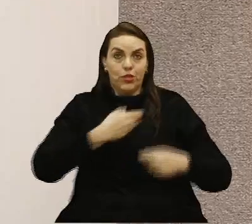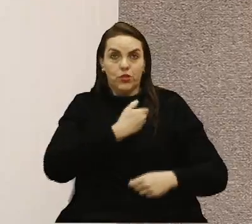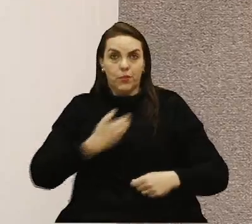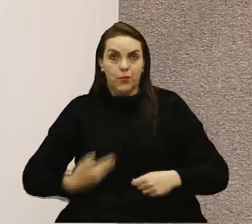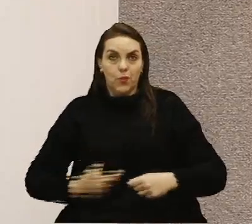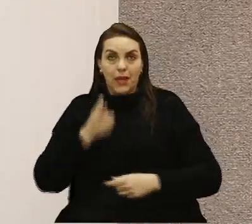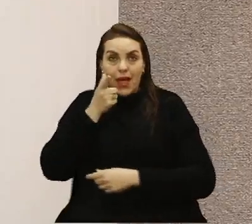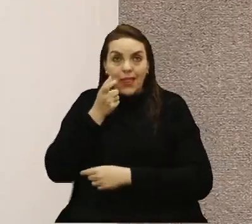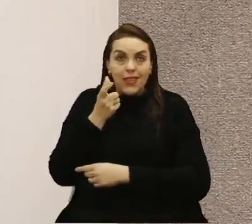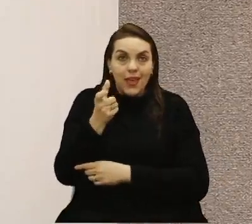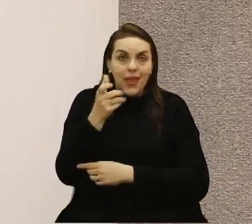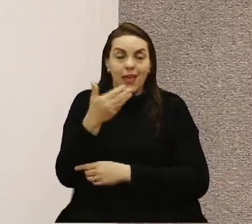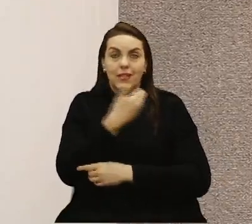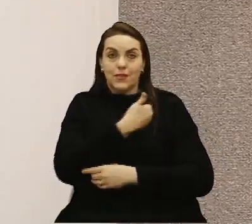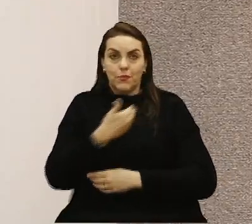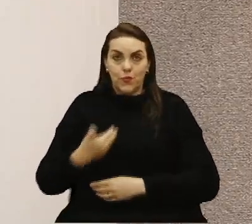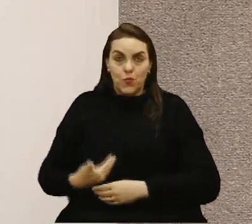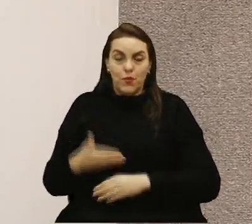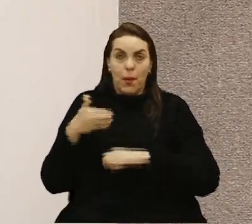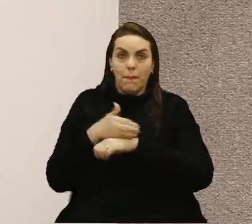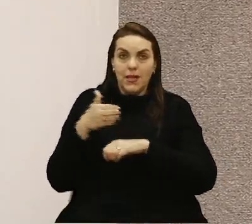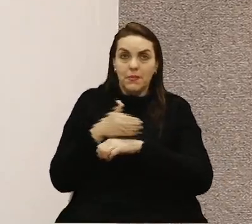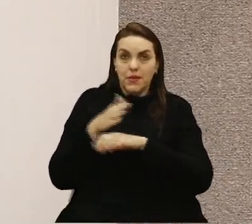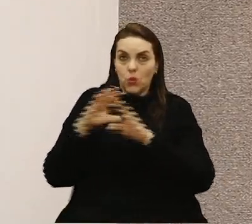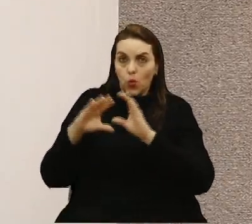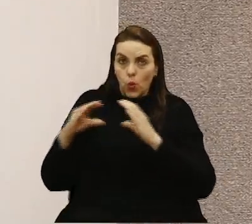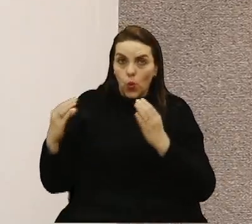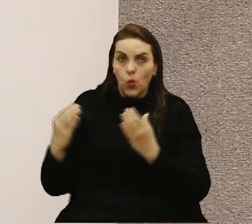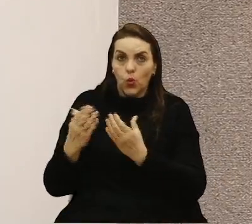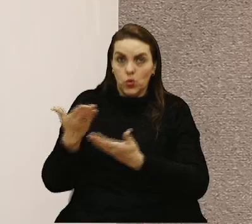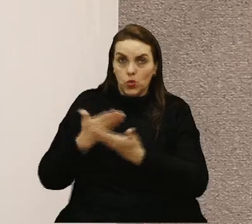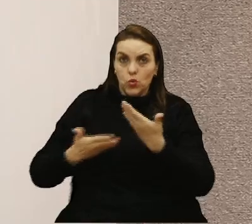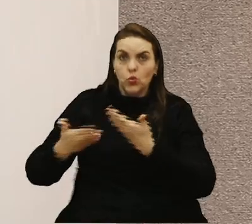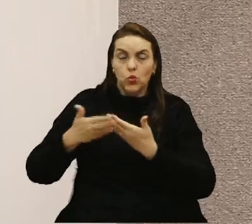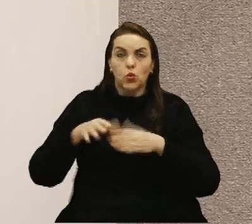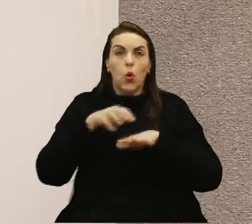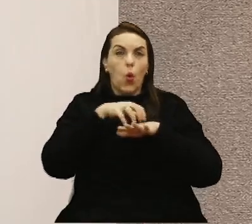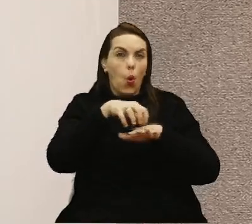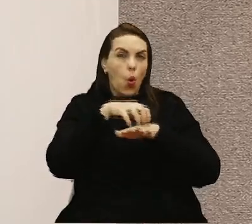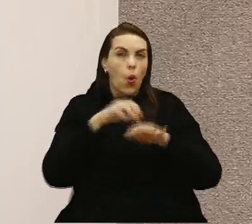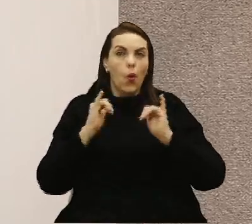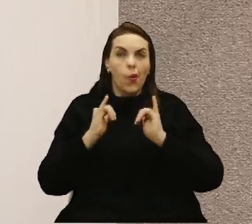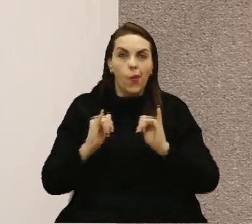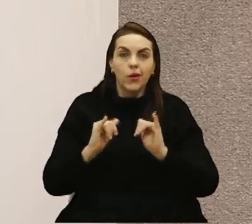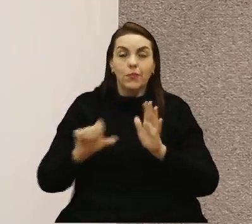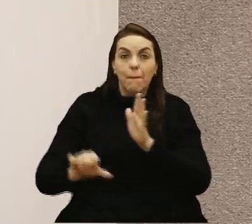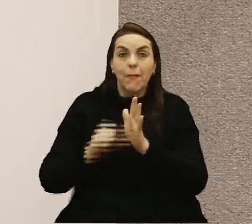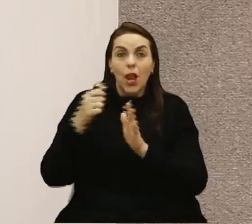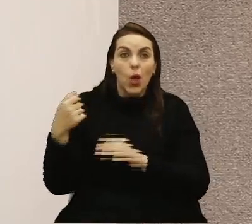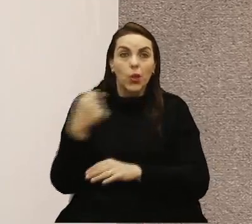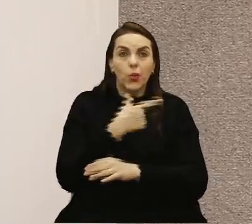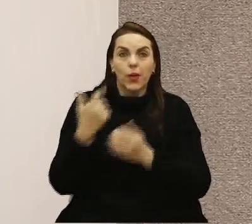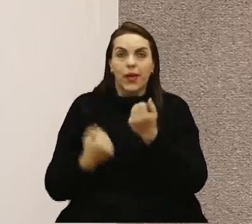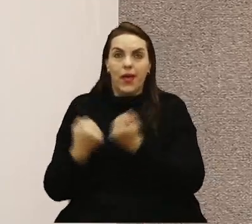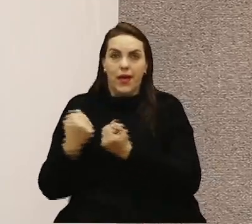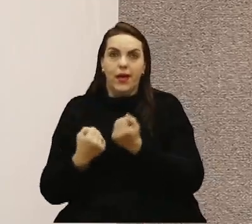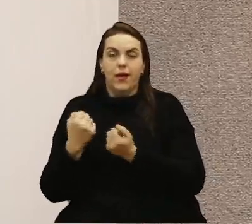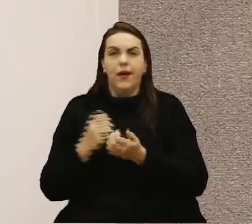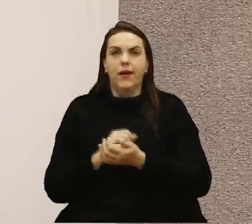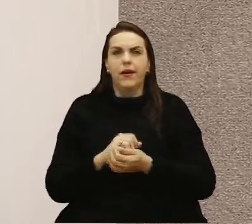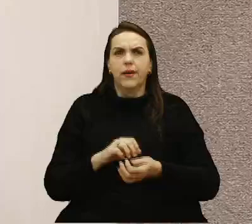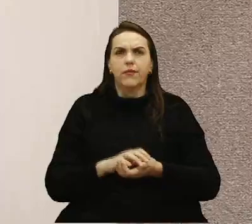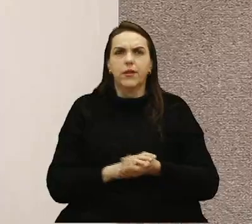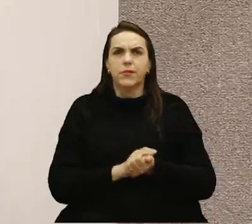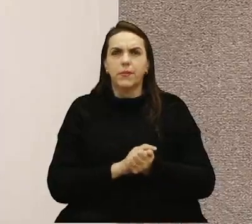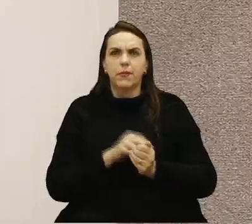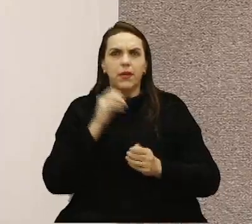interesse público pela participação do ônibus coletivo, mostrar que o ônibus coletivo é melhor do que um carro individual e aí sim se institui uma lei a partir